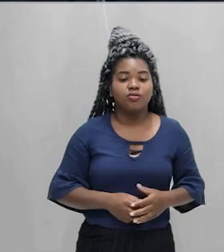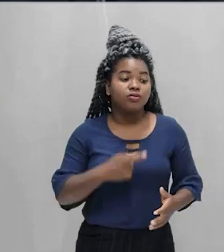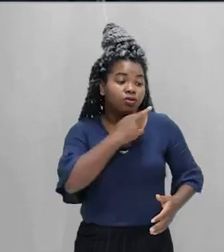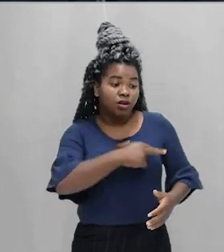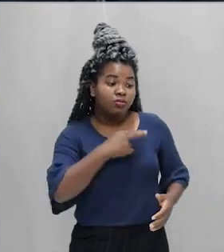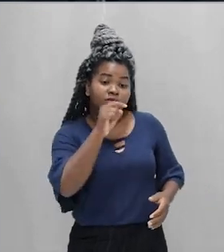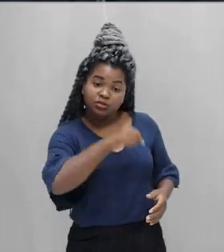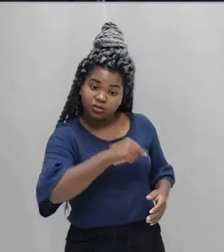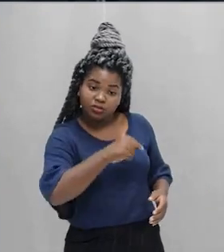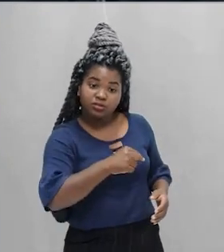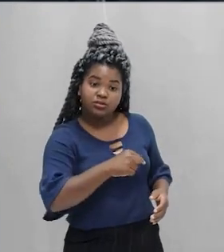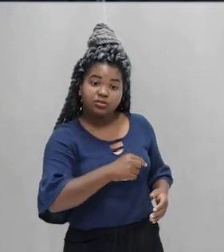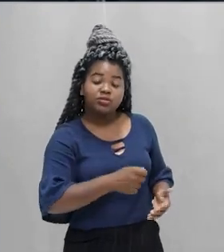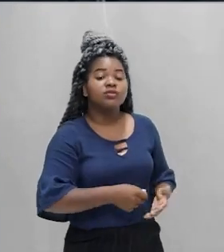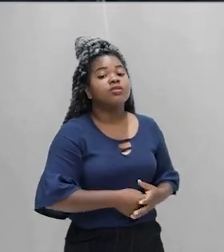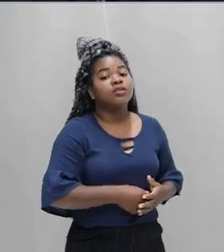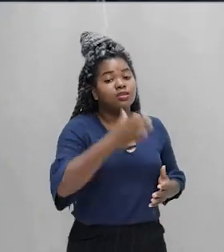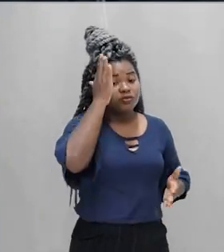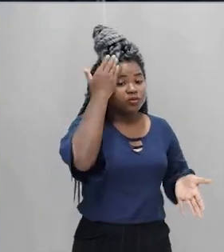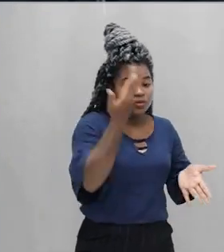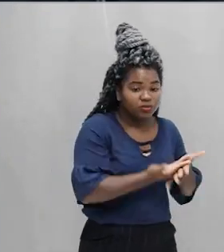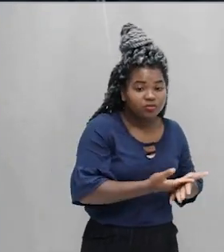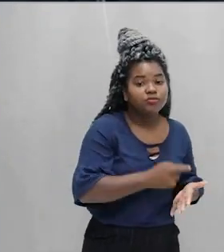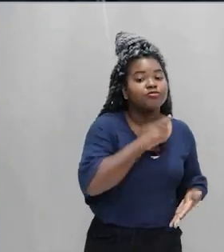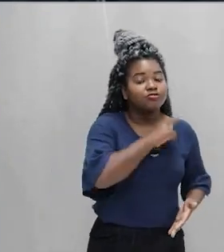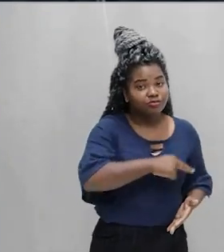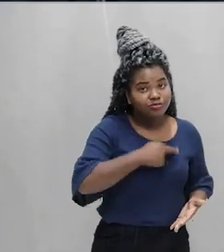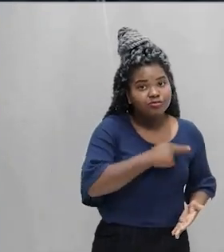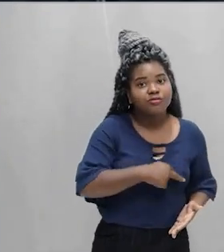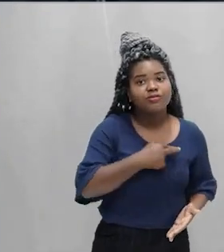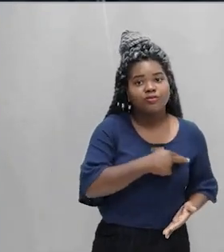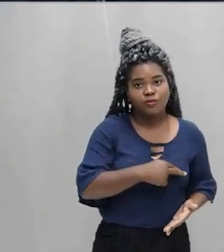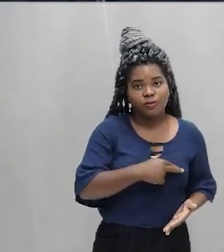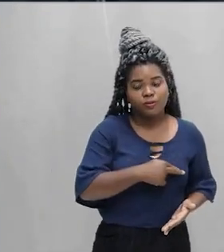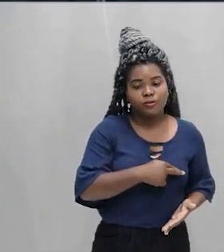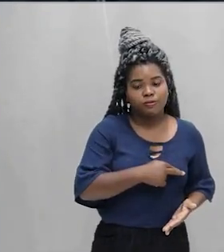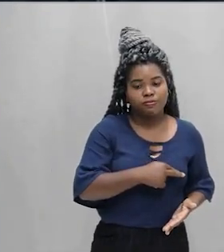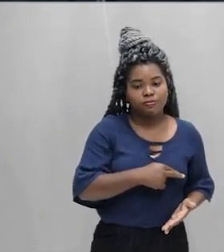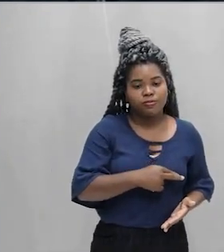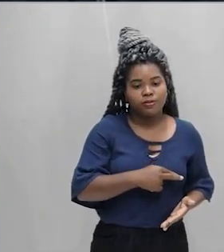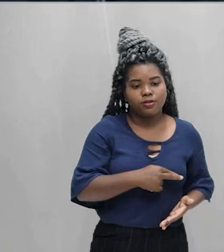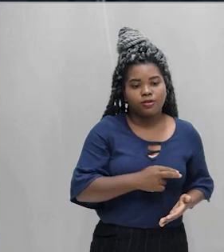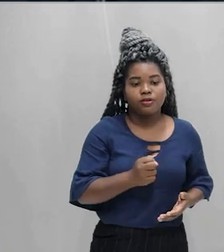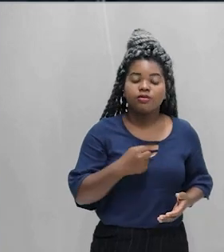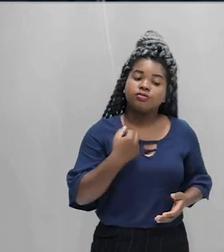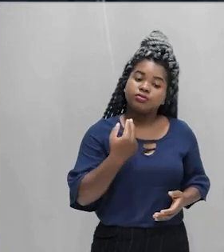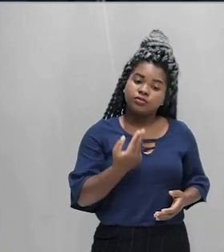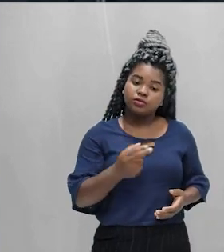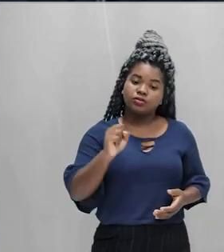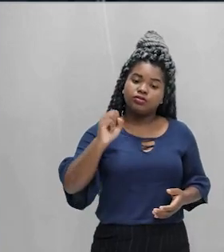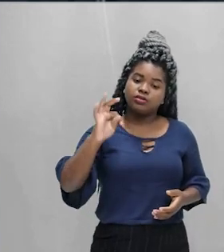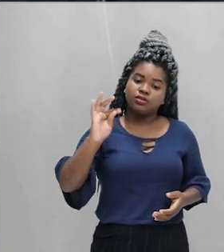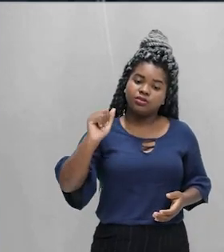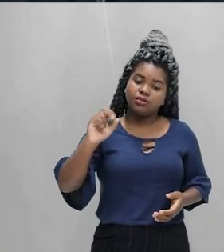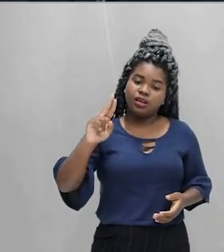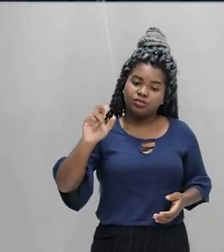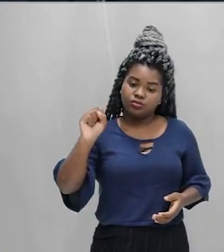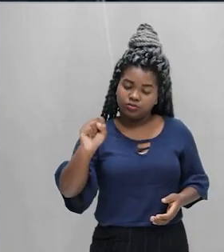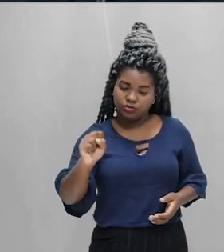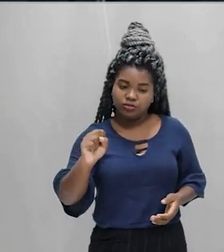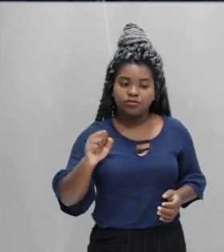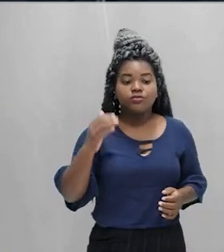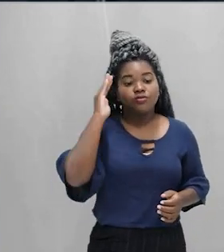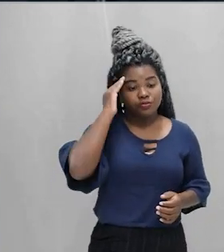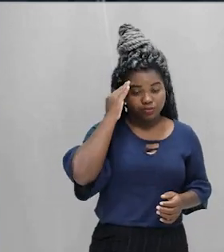esse, nós vamos ficar com o romantismo. Era isso que eles defendiam. Eles defendiam esse status quo, tá? Ou status quo. Deu